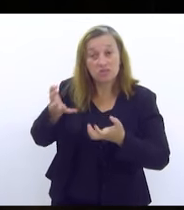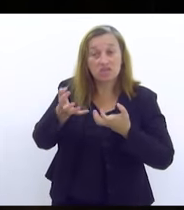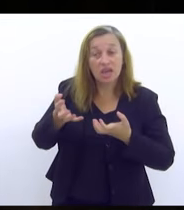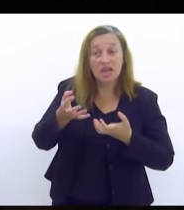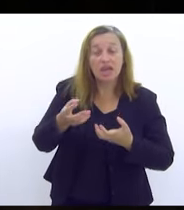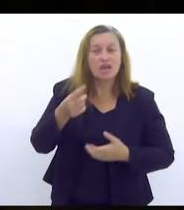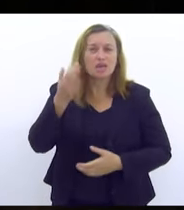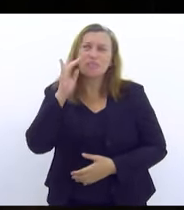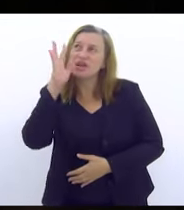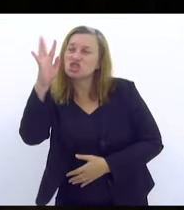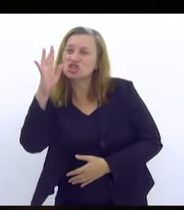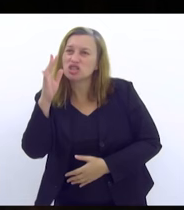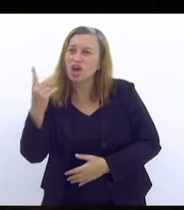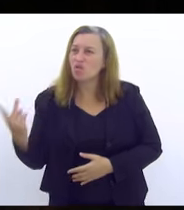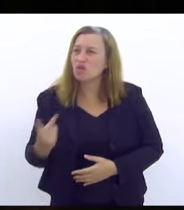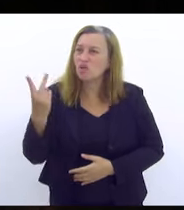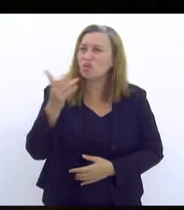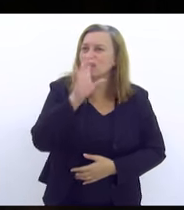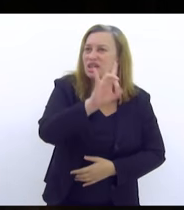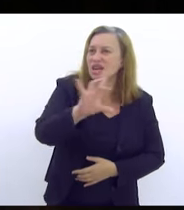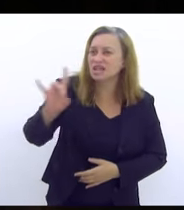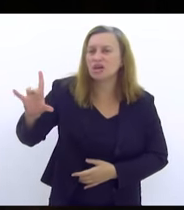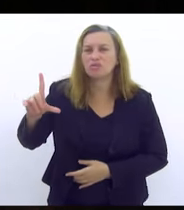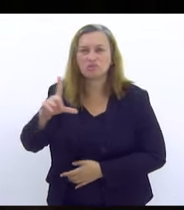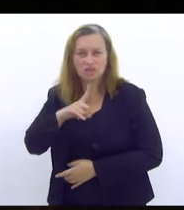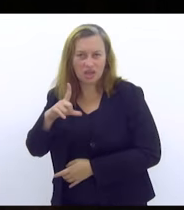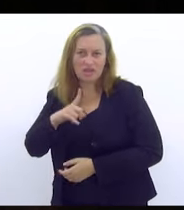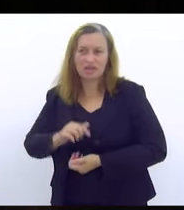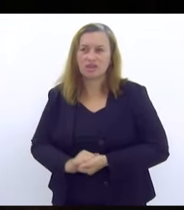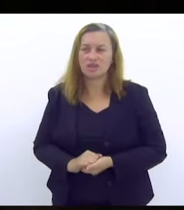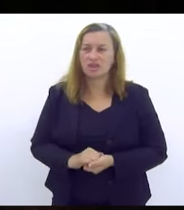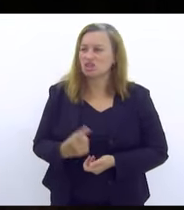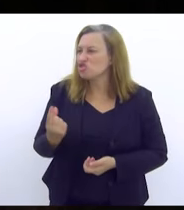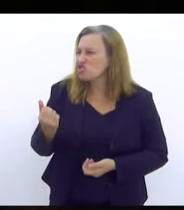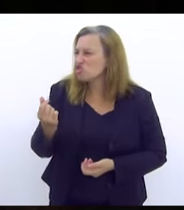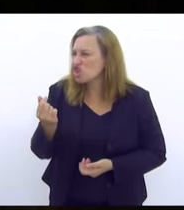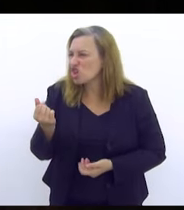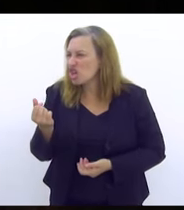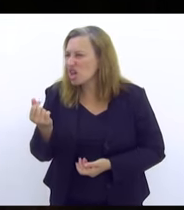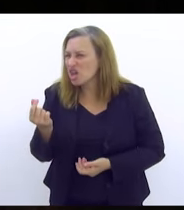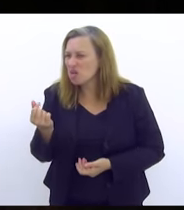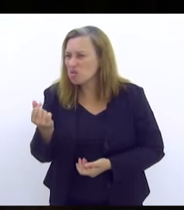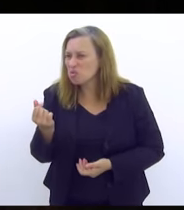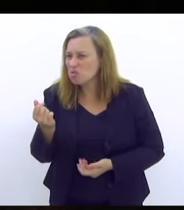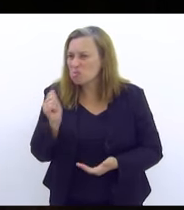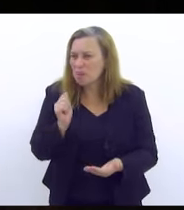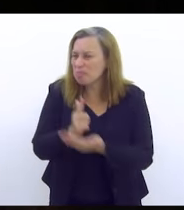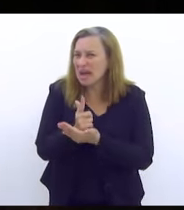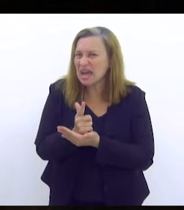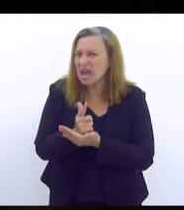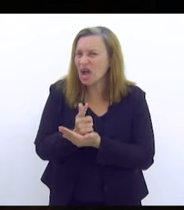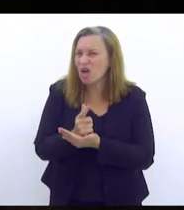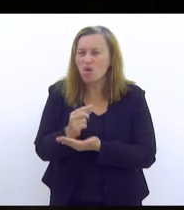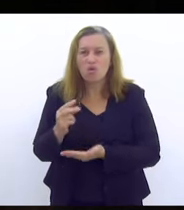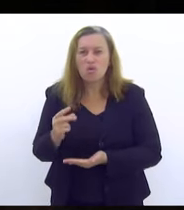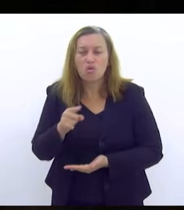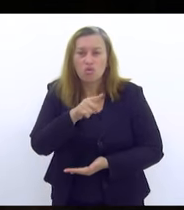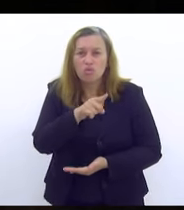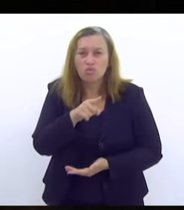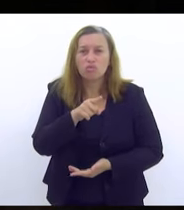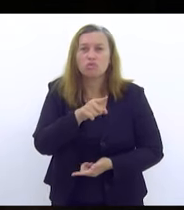tem cada uma das senhoras. Não teria dinheiro nos cofres públicos para poder pagar o que vocês